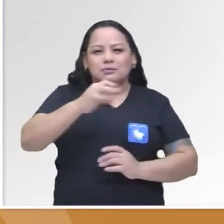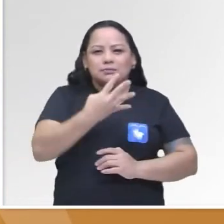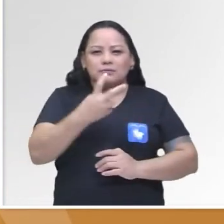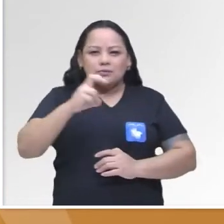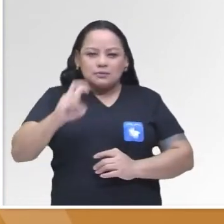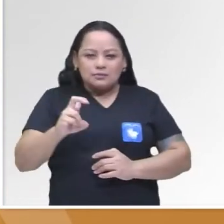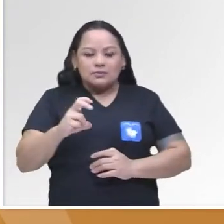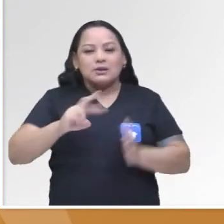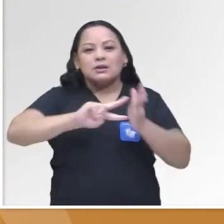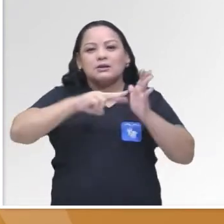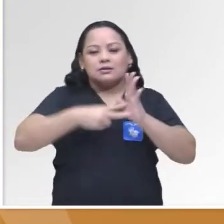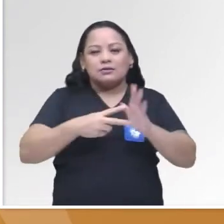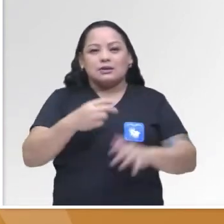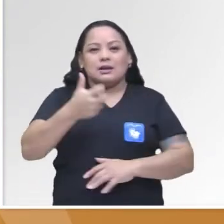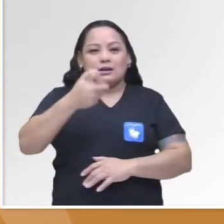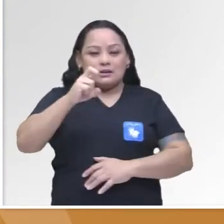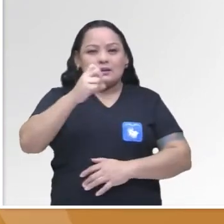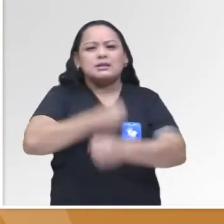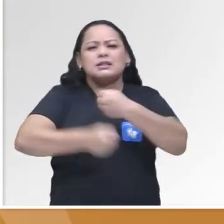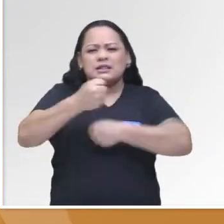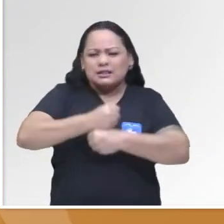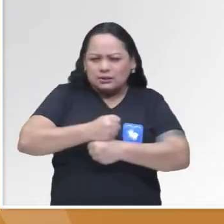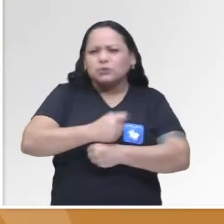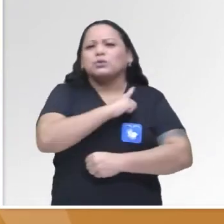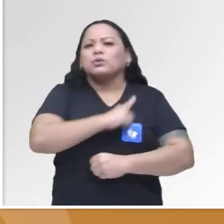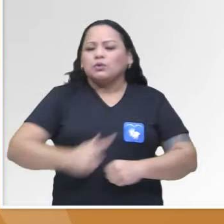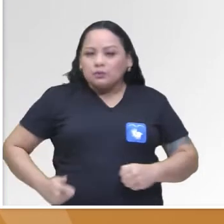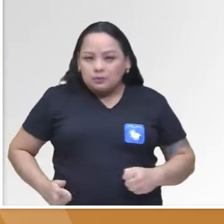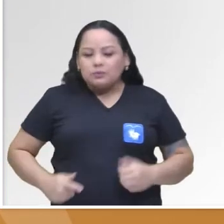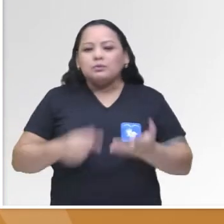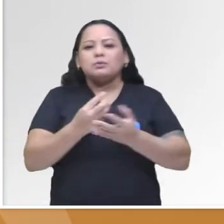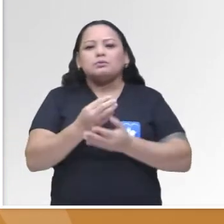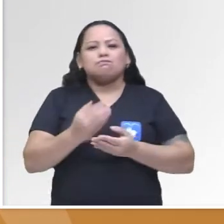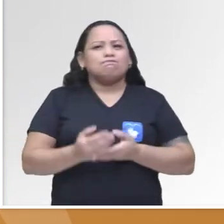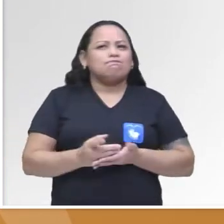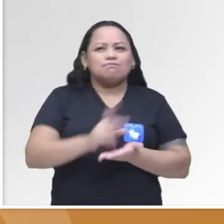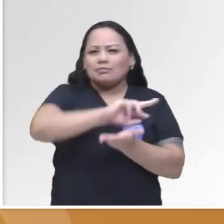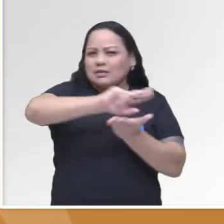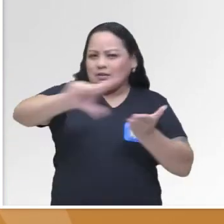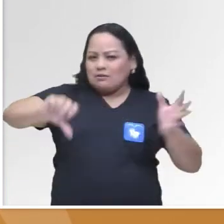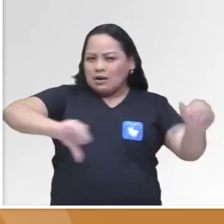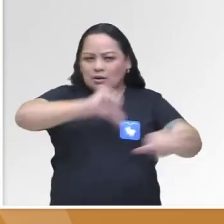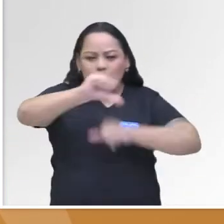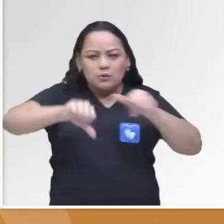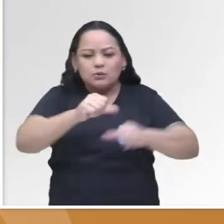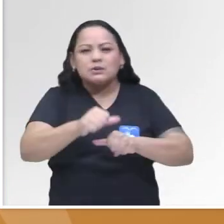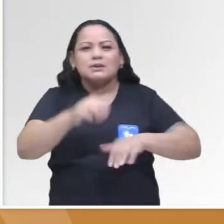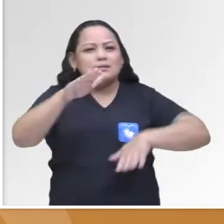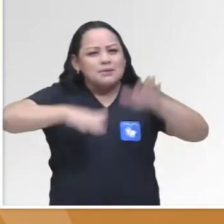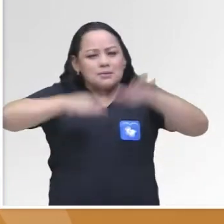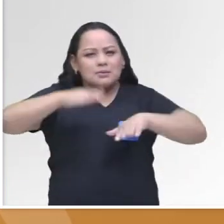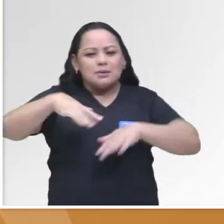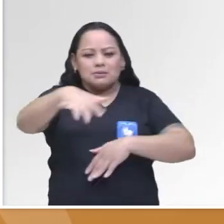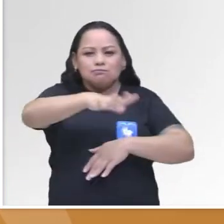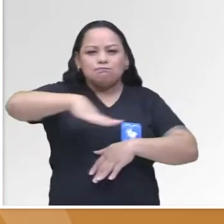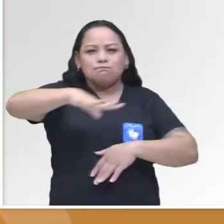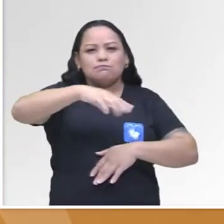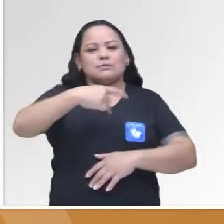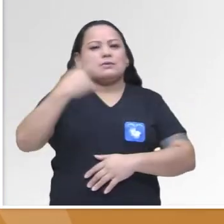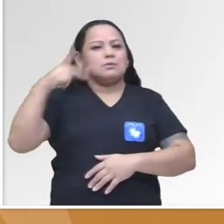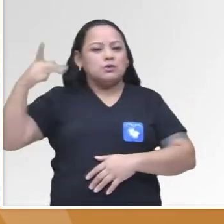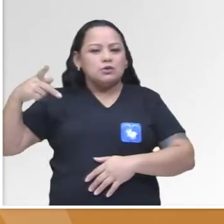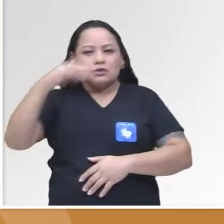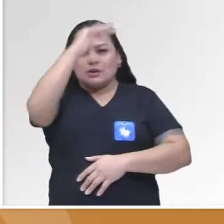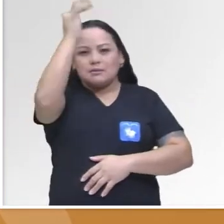1945, ou seja, 15 anos de governo, vão compreender diversas mudanças, diversas nuances no cenário político